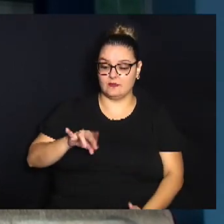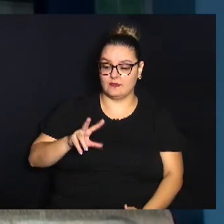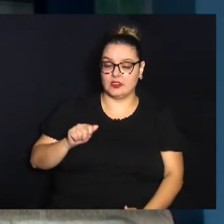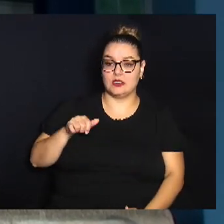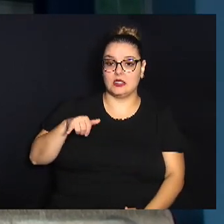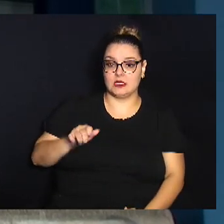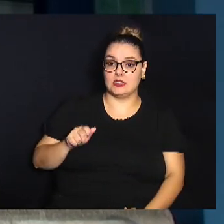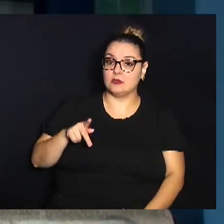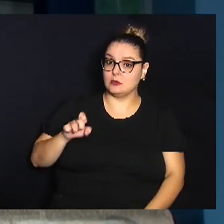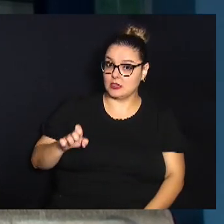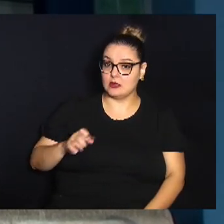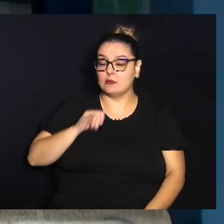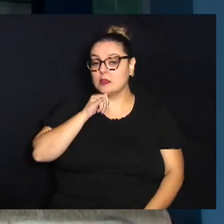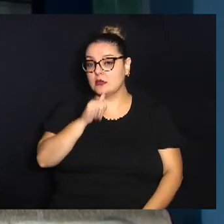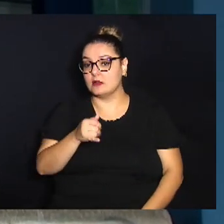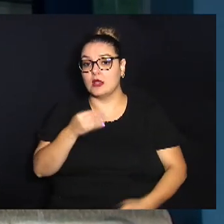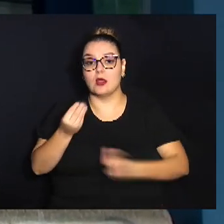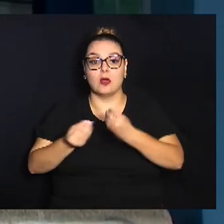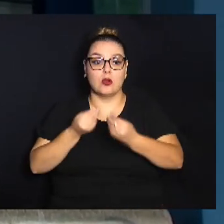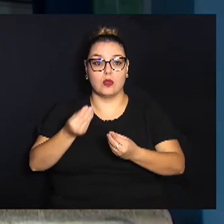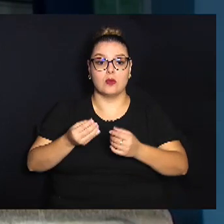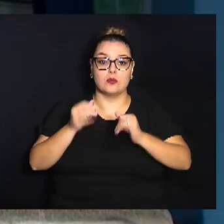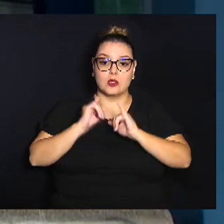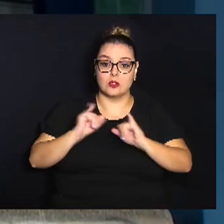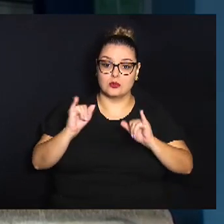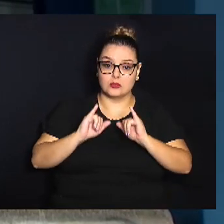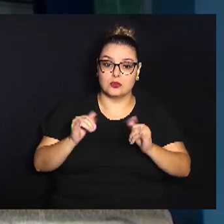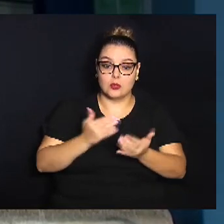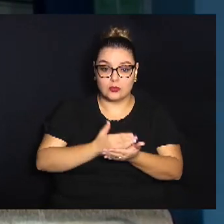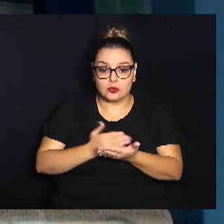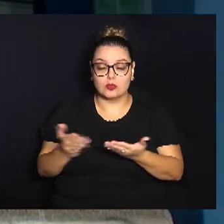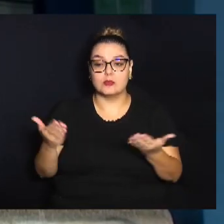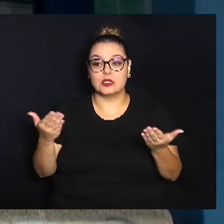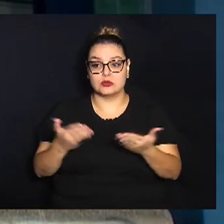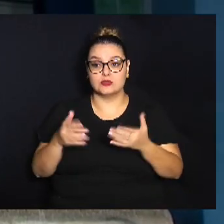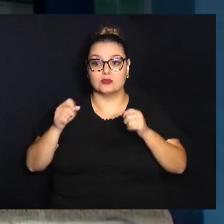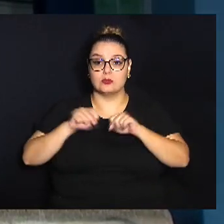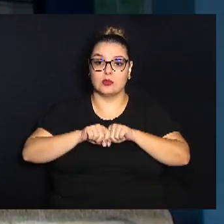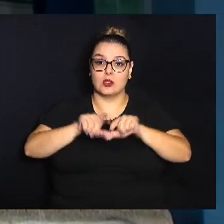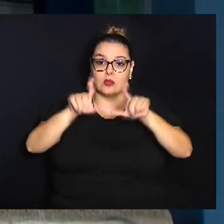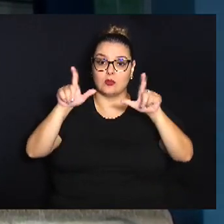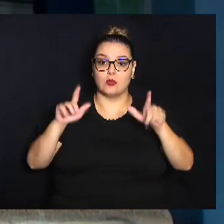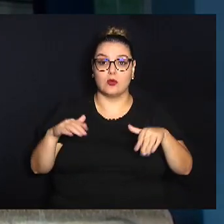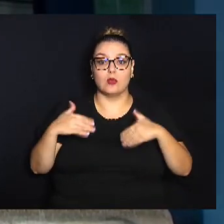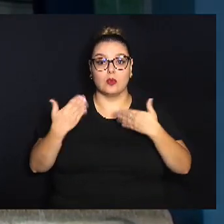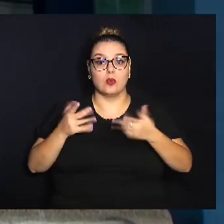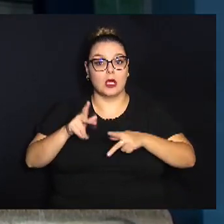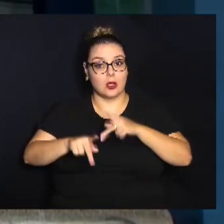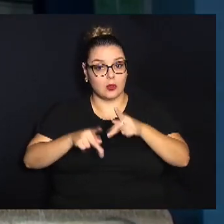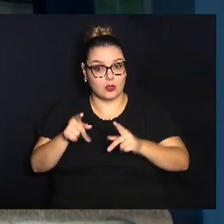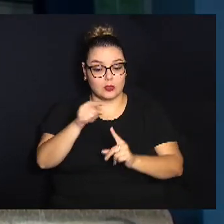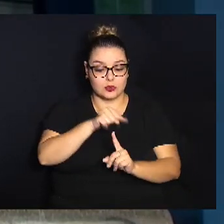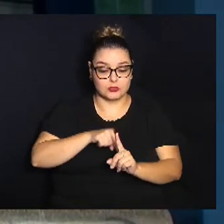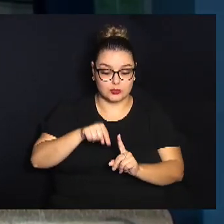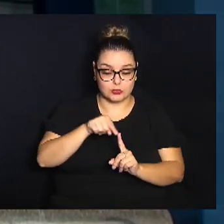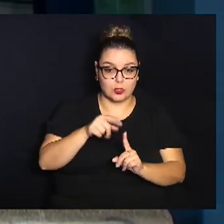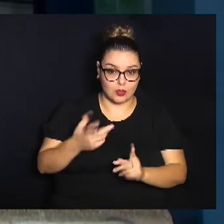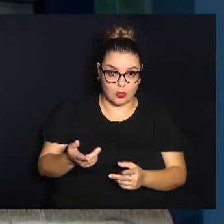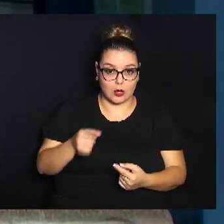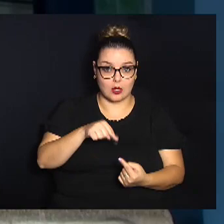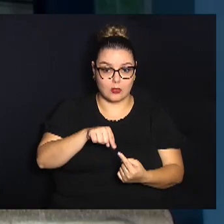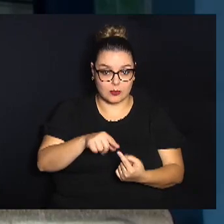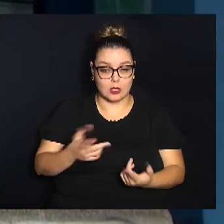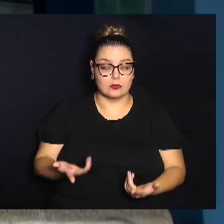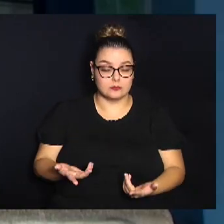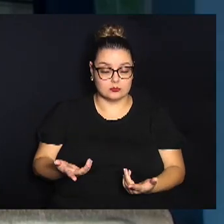para contar para você como está funcionando essa campanha que iniciou hoje pela manhã, qual que é o público-alvo e até quando vai.